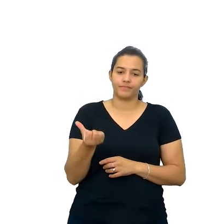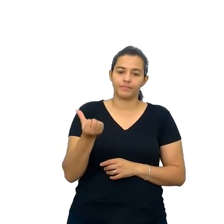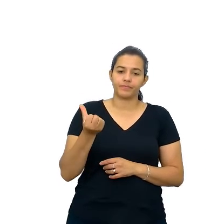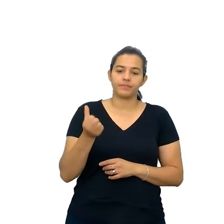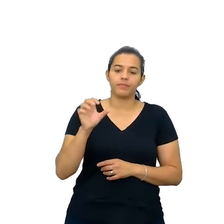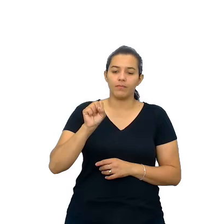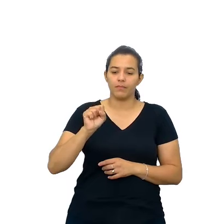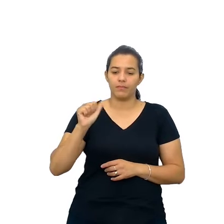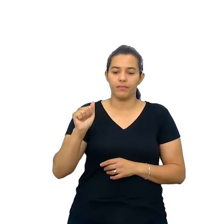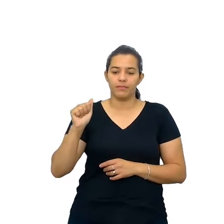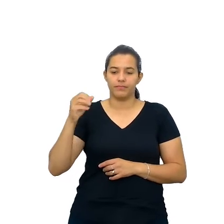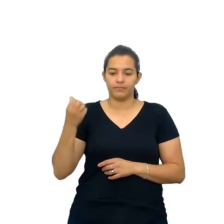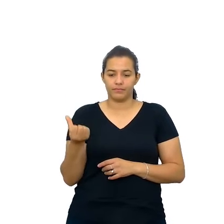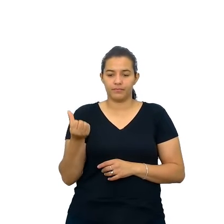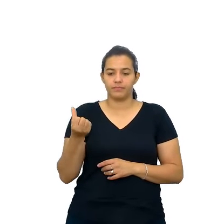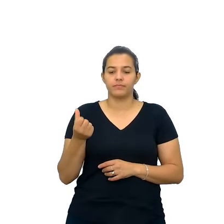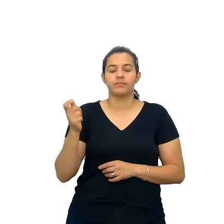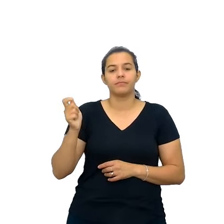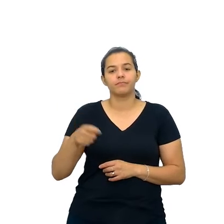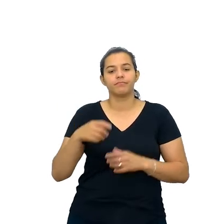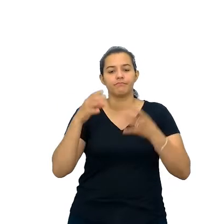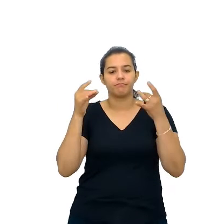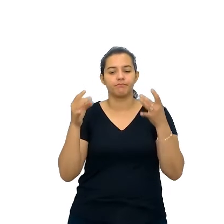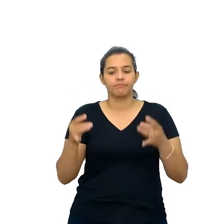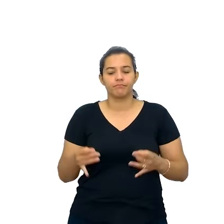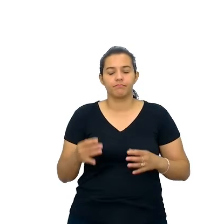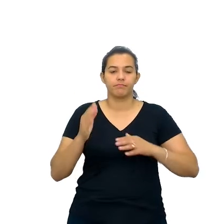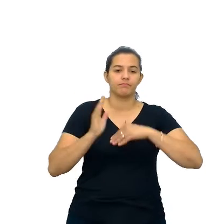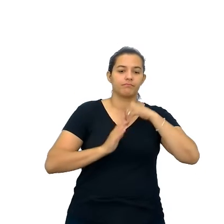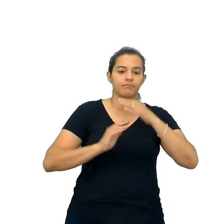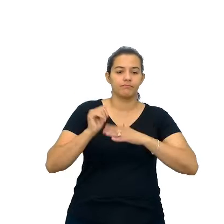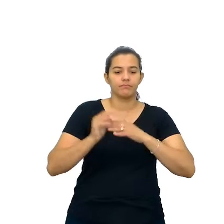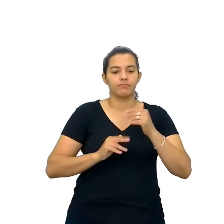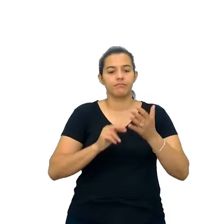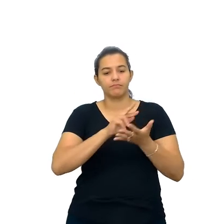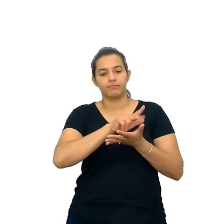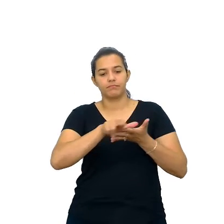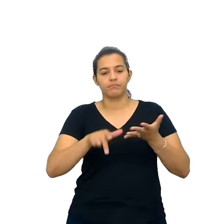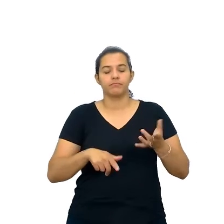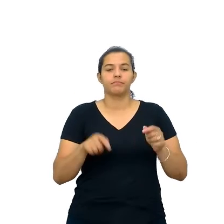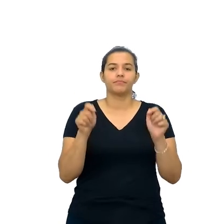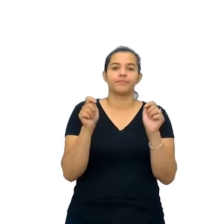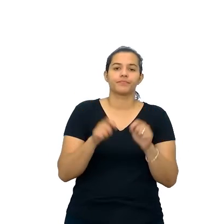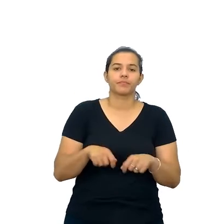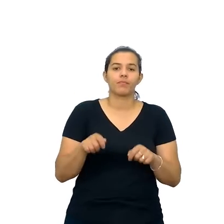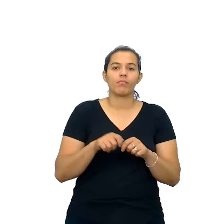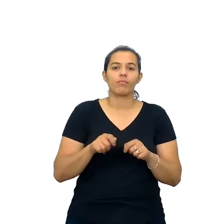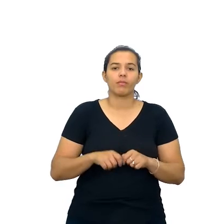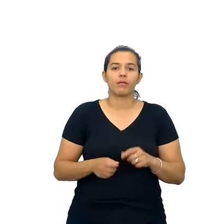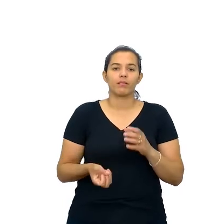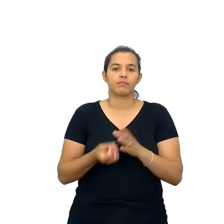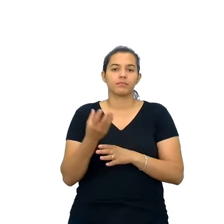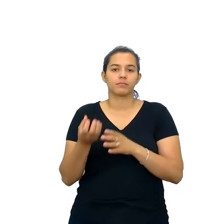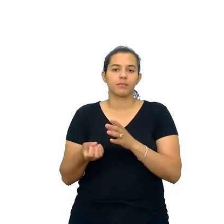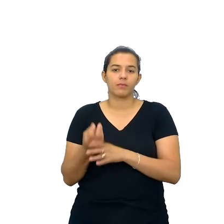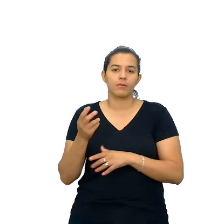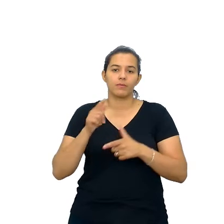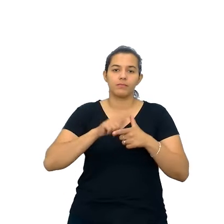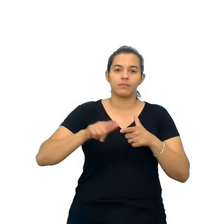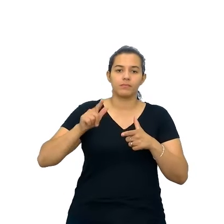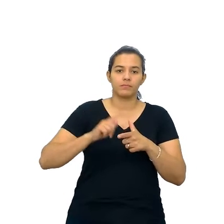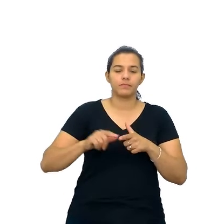o descritivo dessa habilidade, ele diz aqui para a gente resolver e elaborar situação-problema que possam